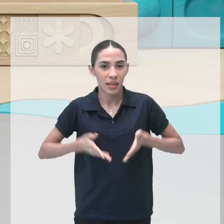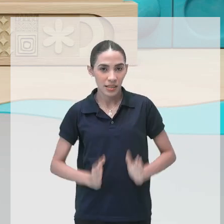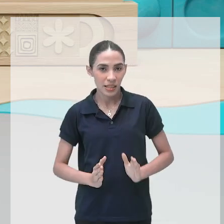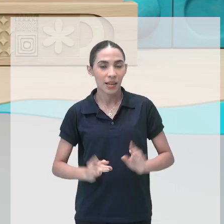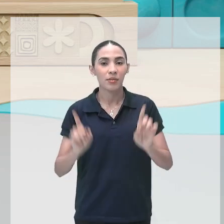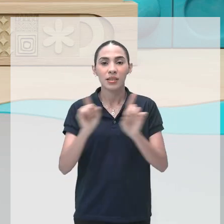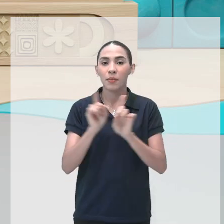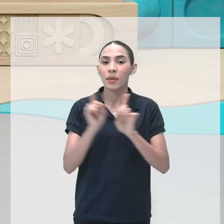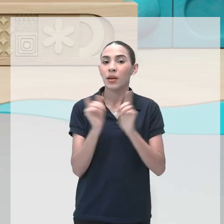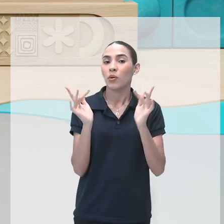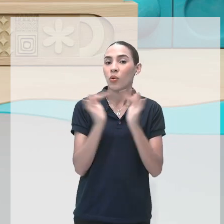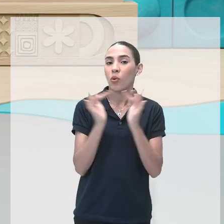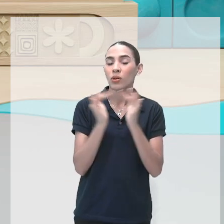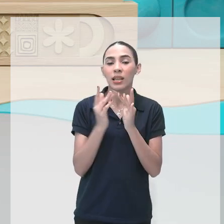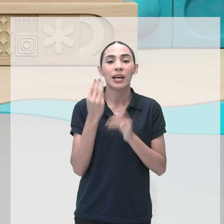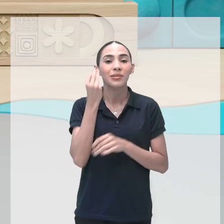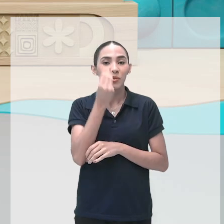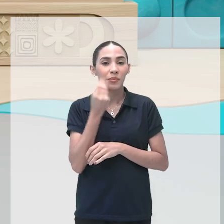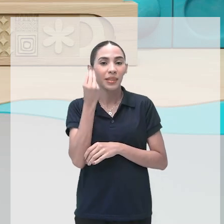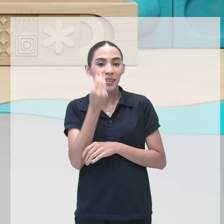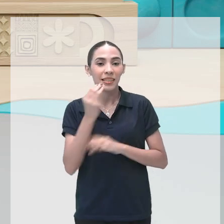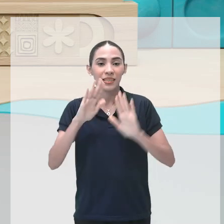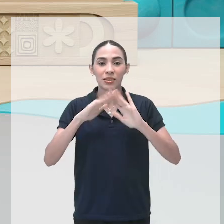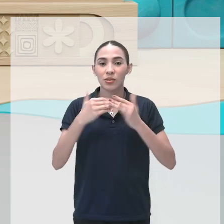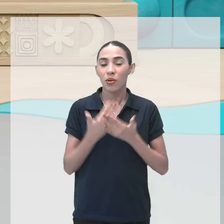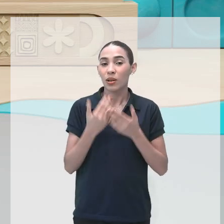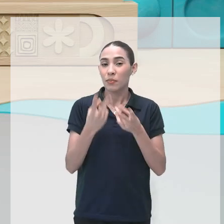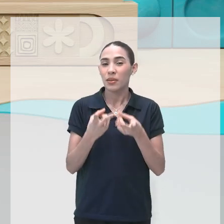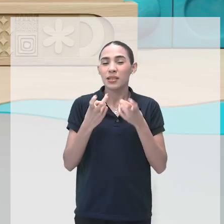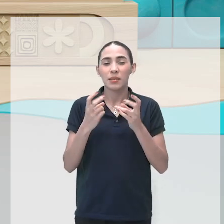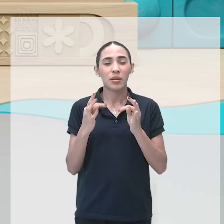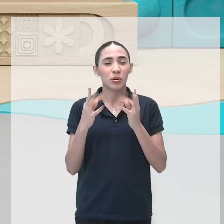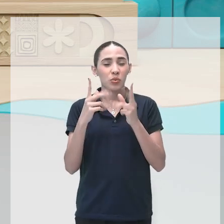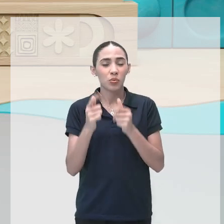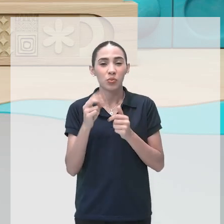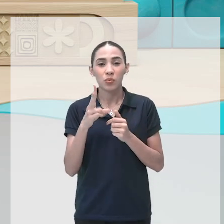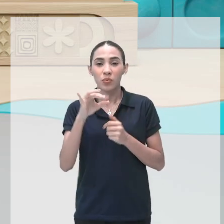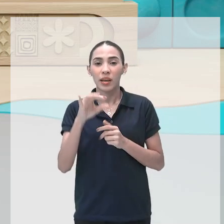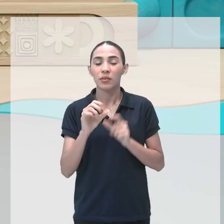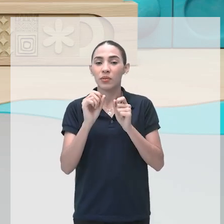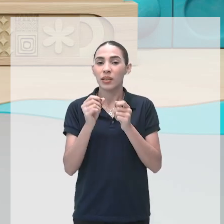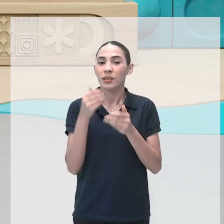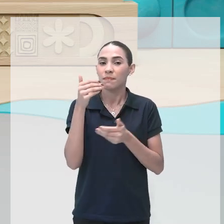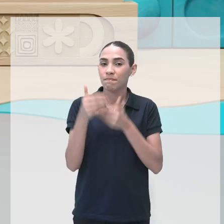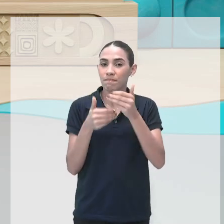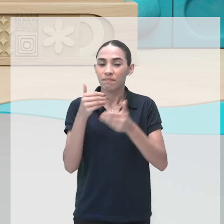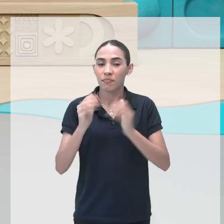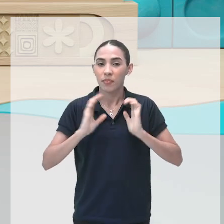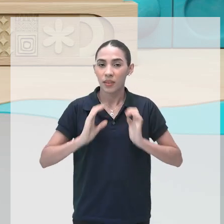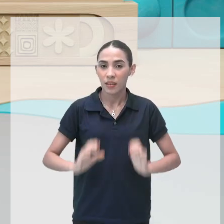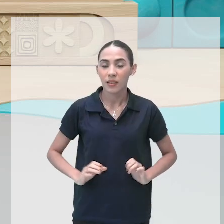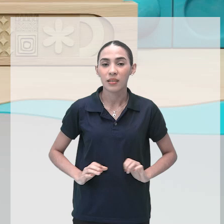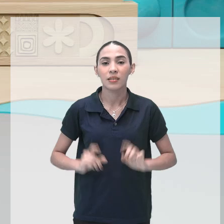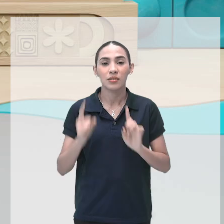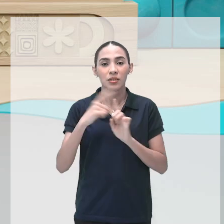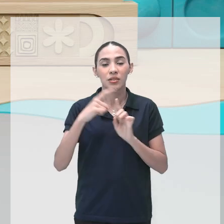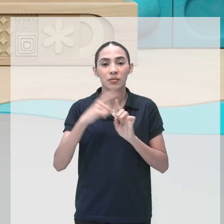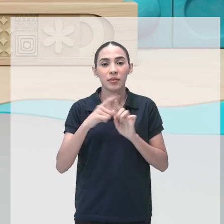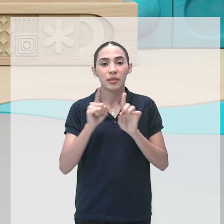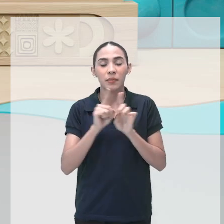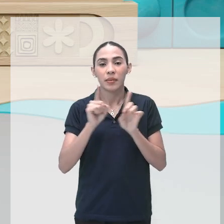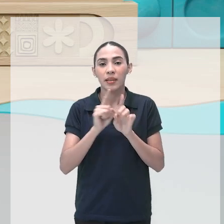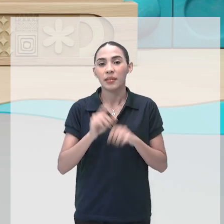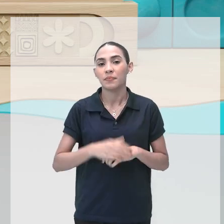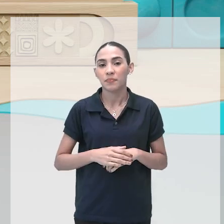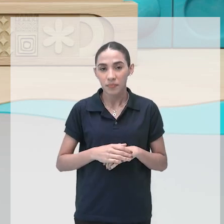o contato que nós fizemos nas escolas. Perceba que tudo isso vai construindo o nosso caráter, vai moldando também a